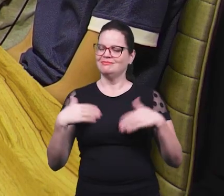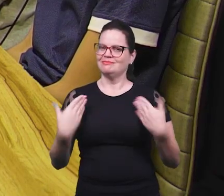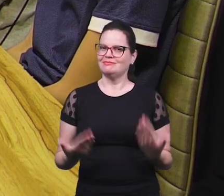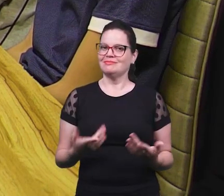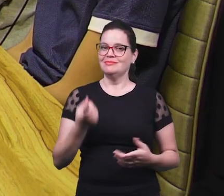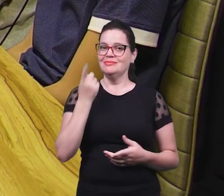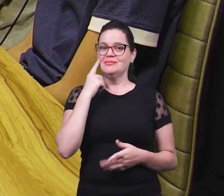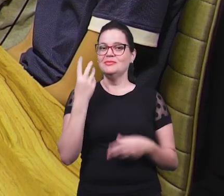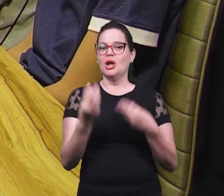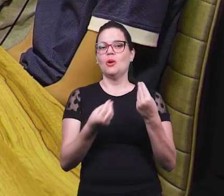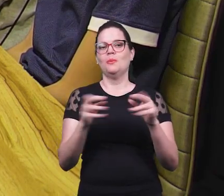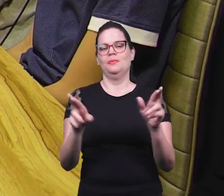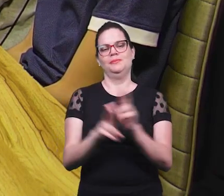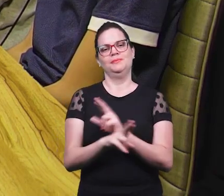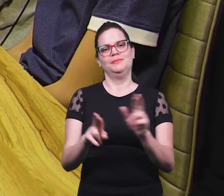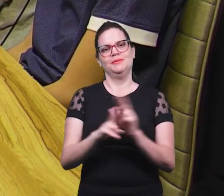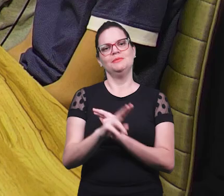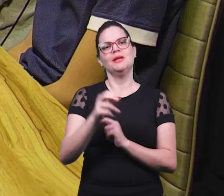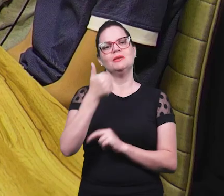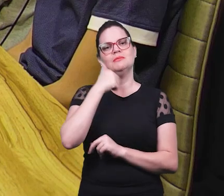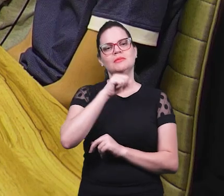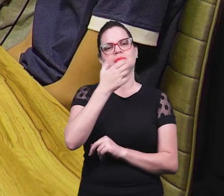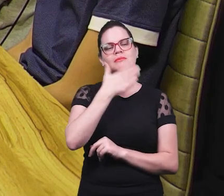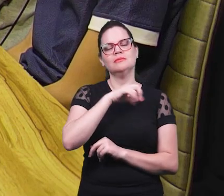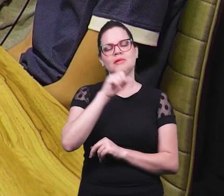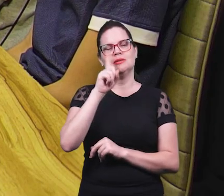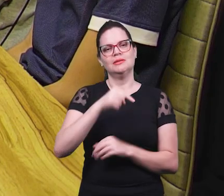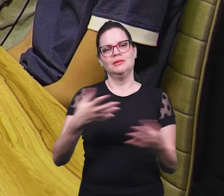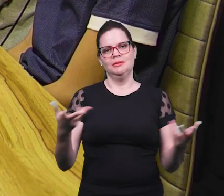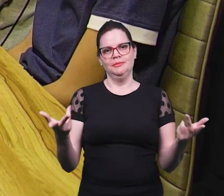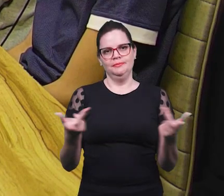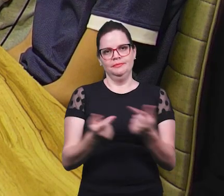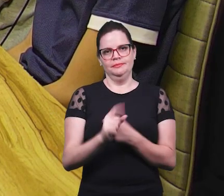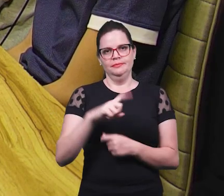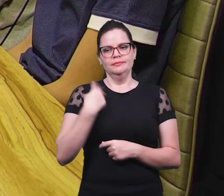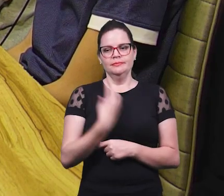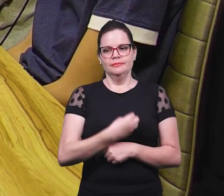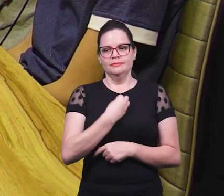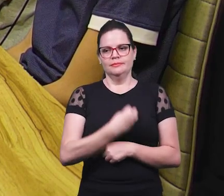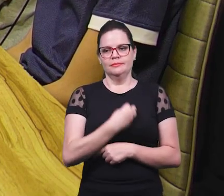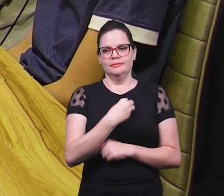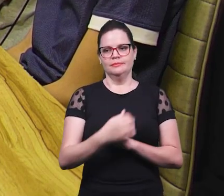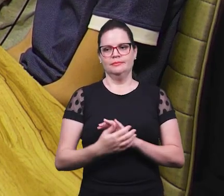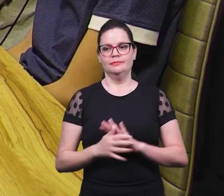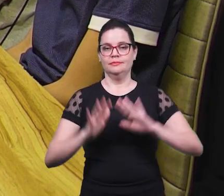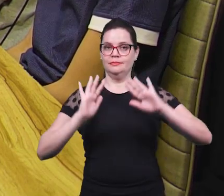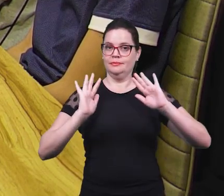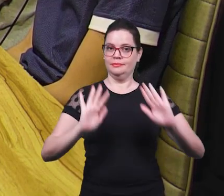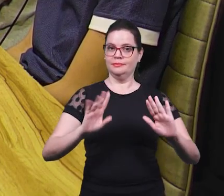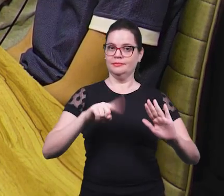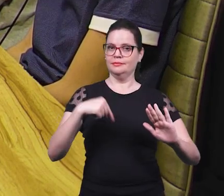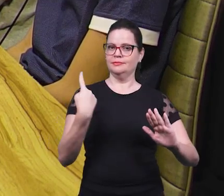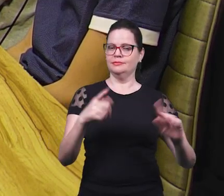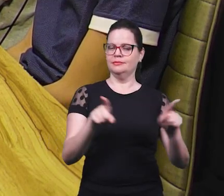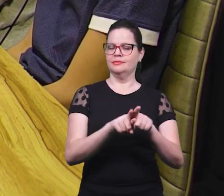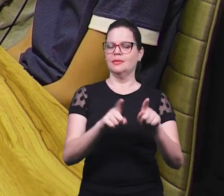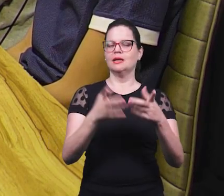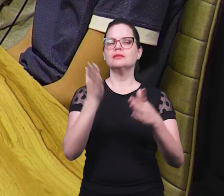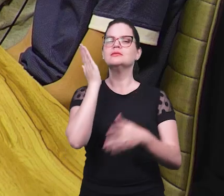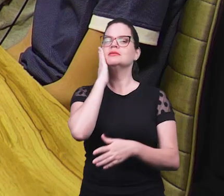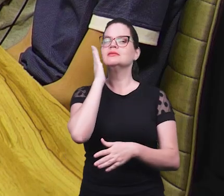como que o relacionamento com os pais é uma riqueza, né? Nas nossas vidas. Mas a gente quer saber